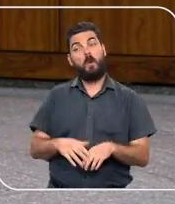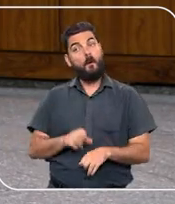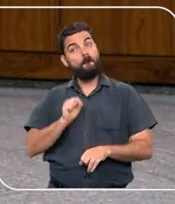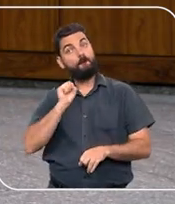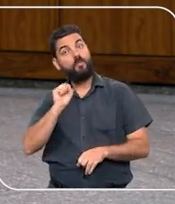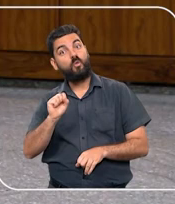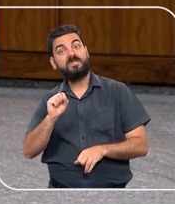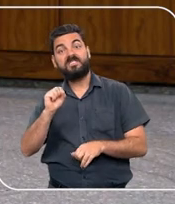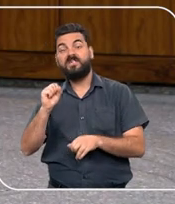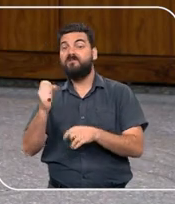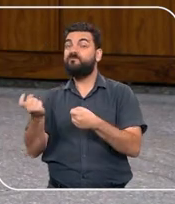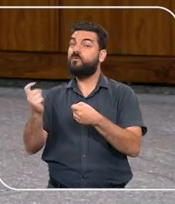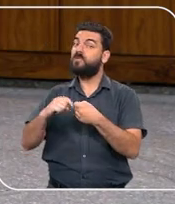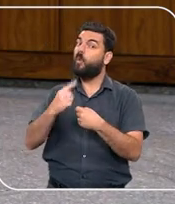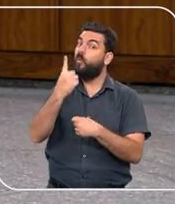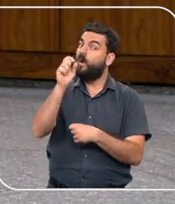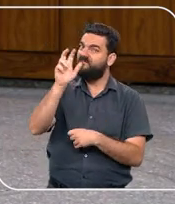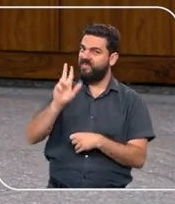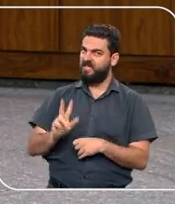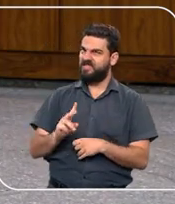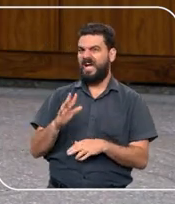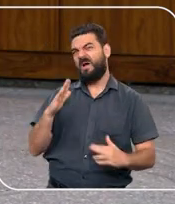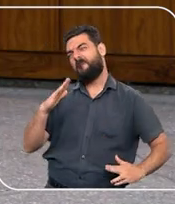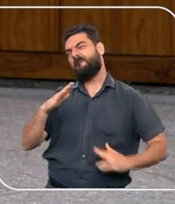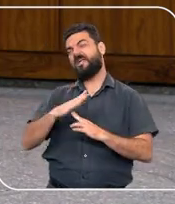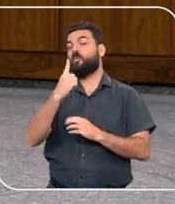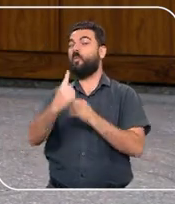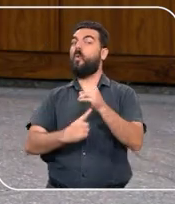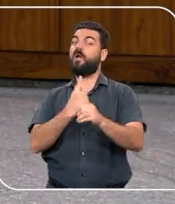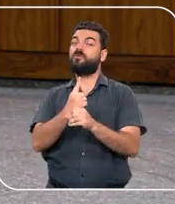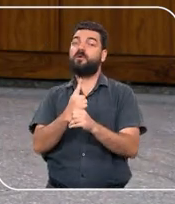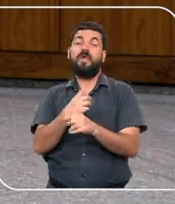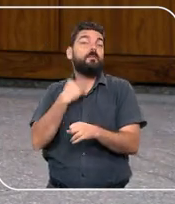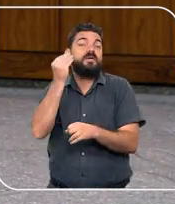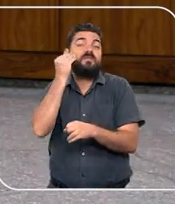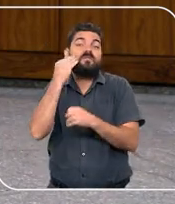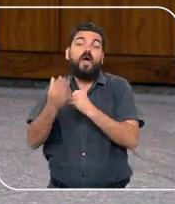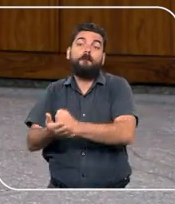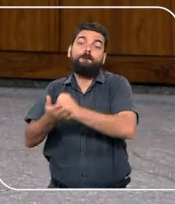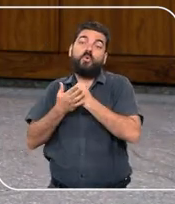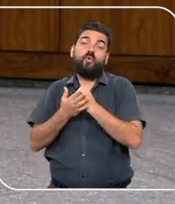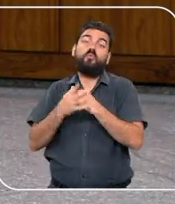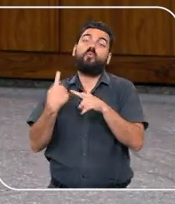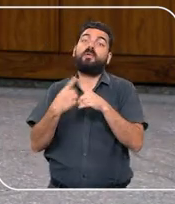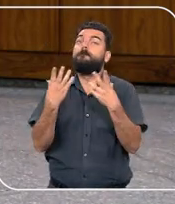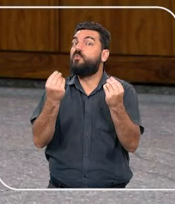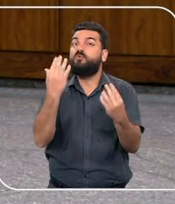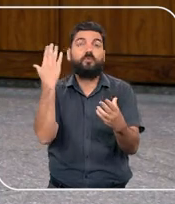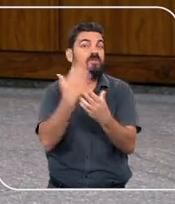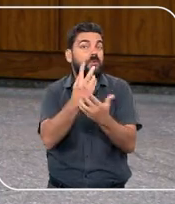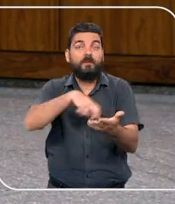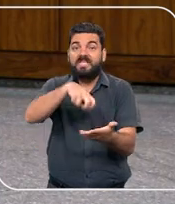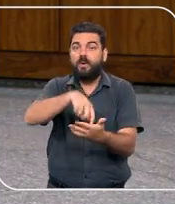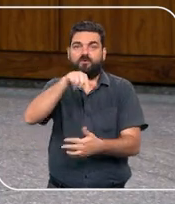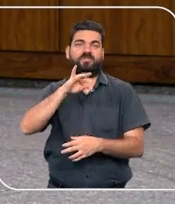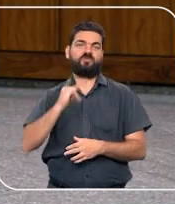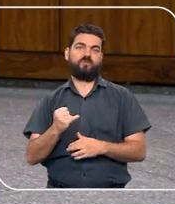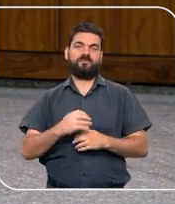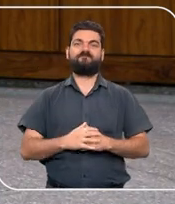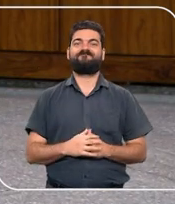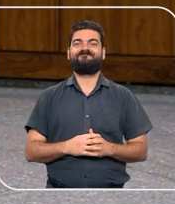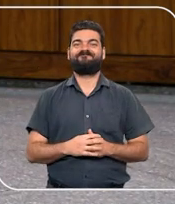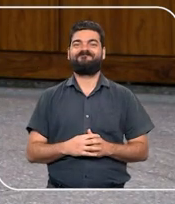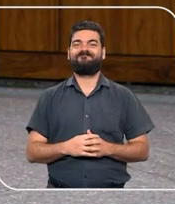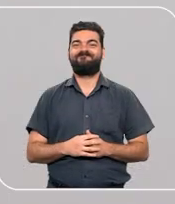meses renovável uma única vez a medida emergencial busca dar resposta ao crescimento de processos penais